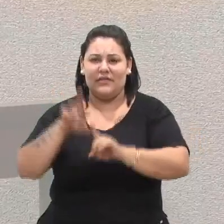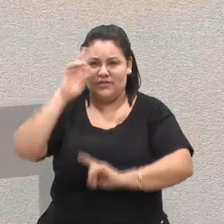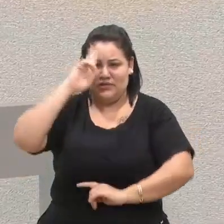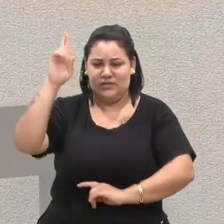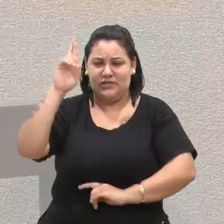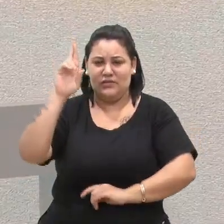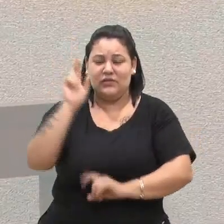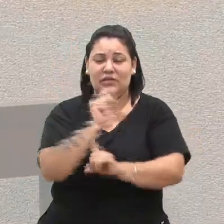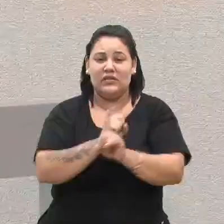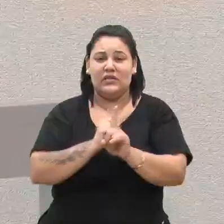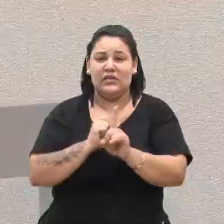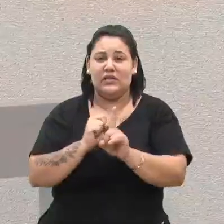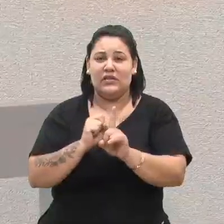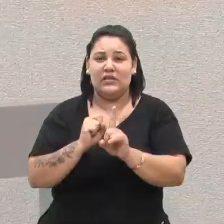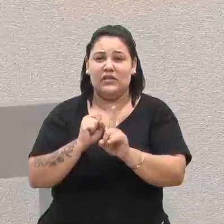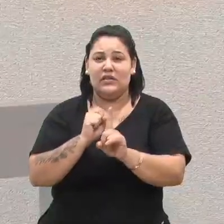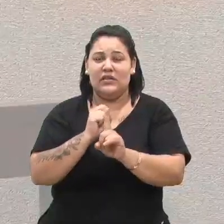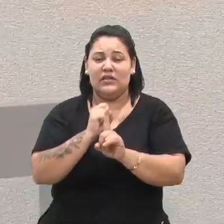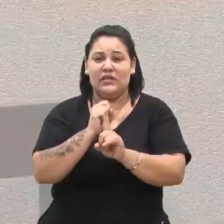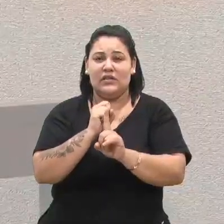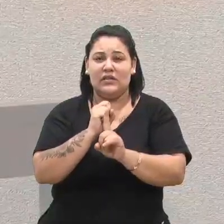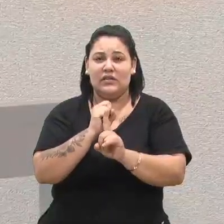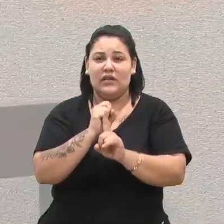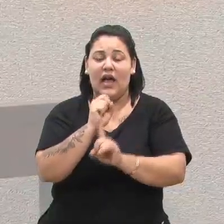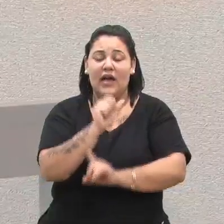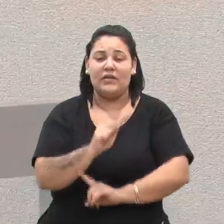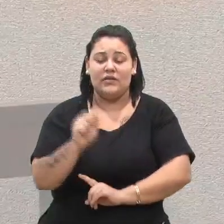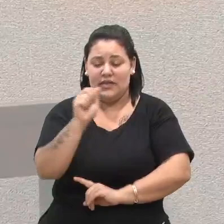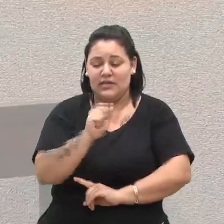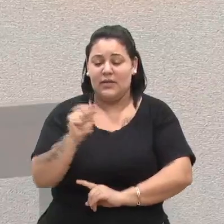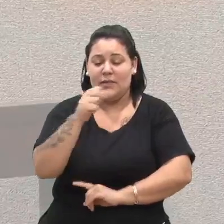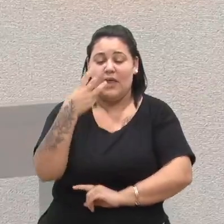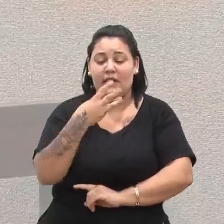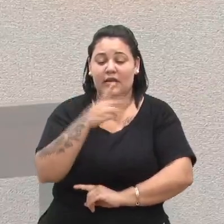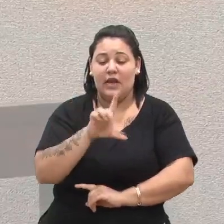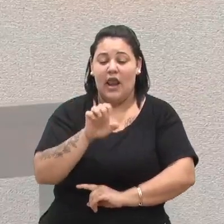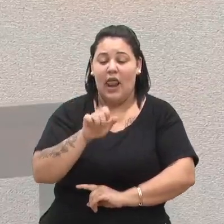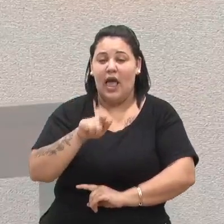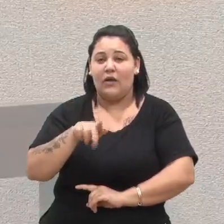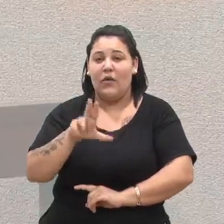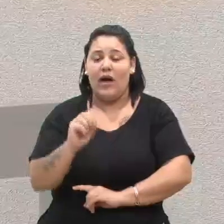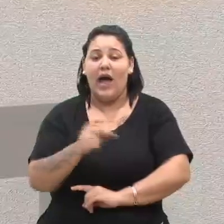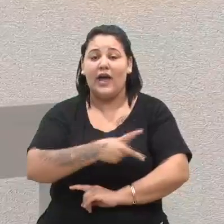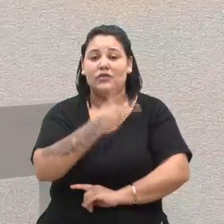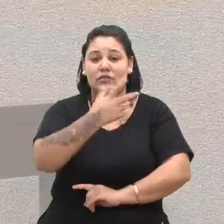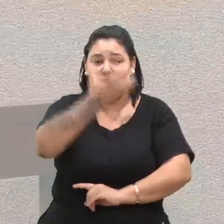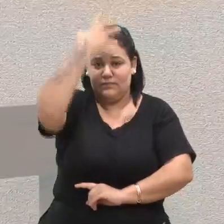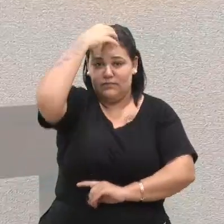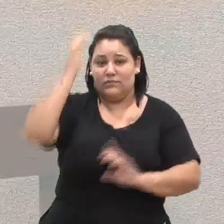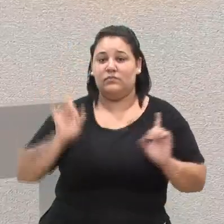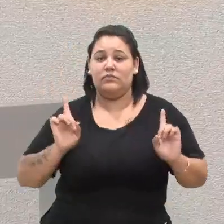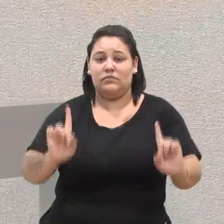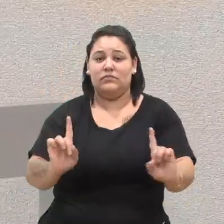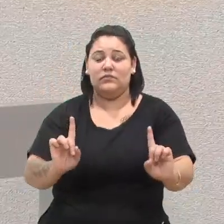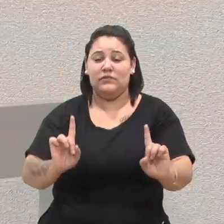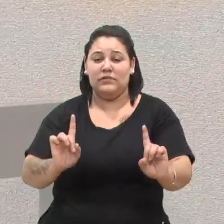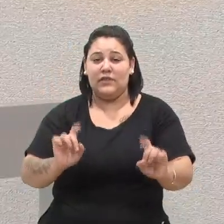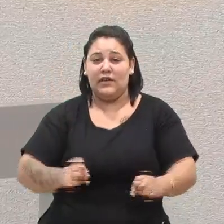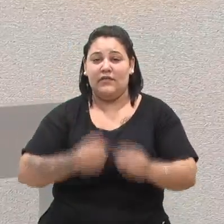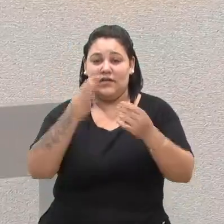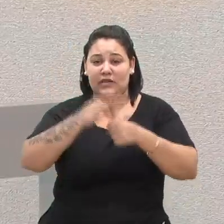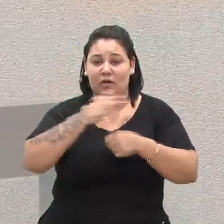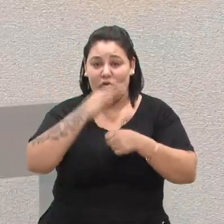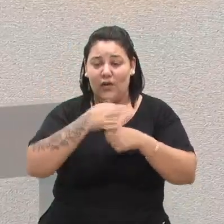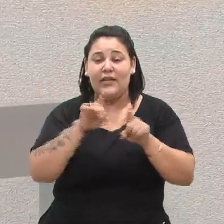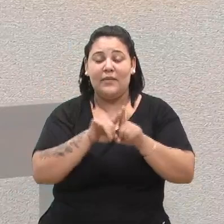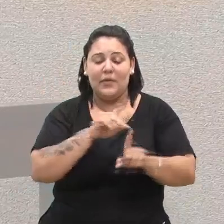Terceira Légua, o prefeito Adiló, a rainha Lisandra, a princesas Eduardo e Letícia, o senhor Bertotto,